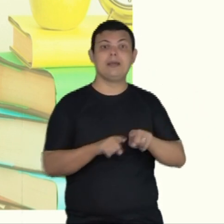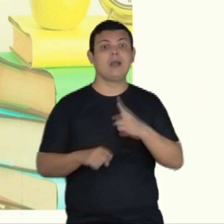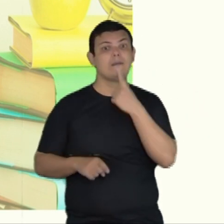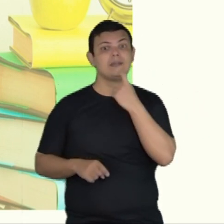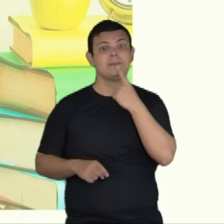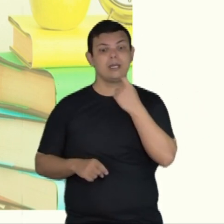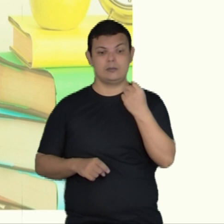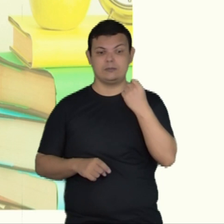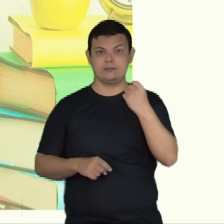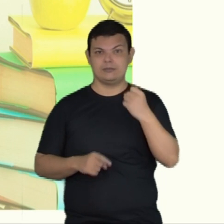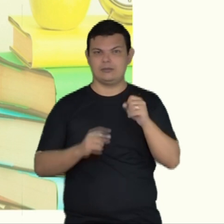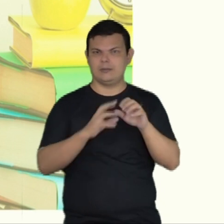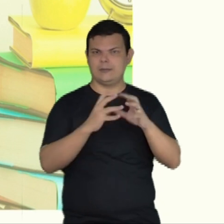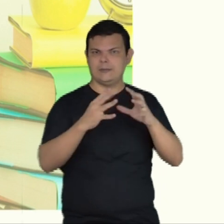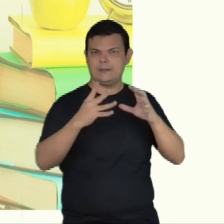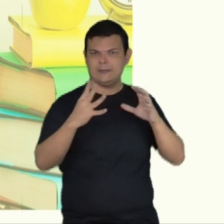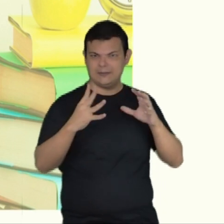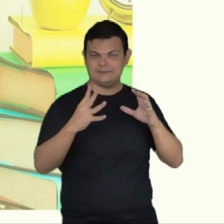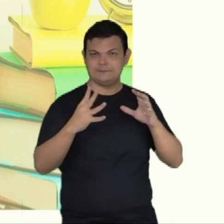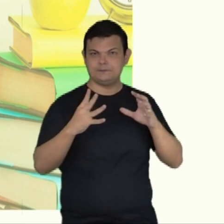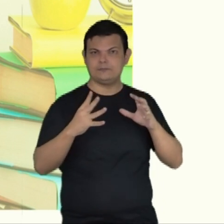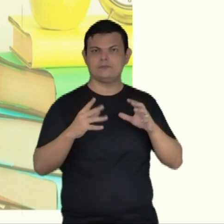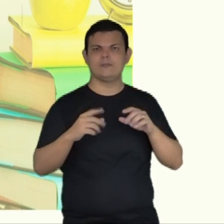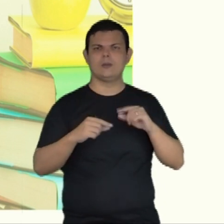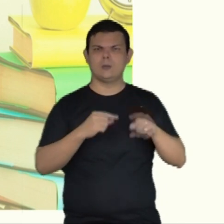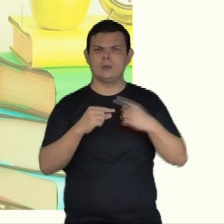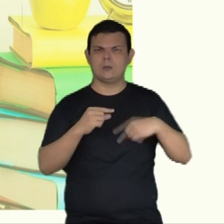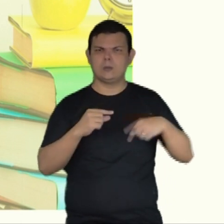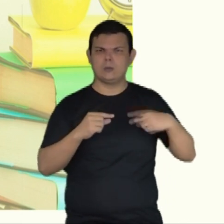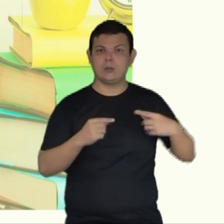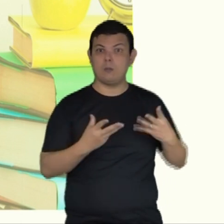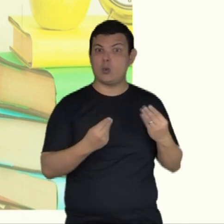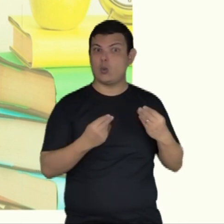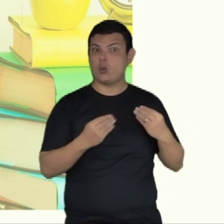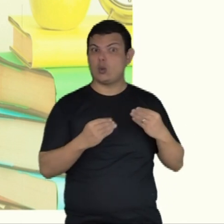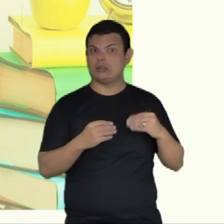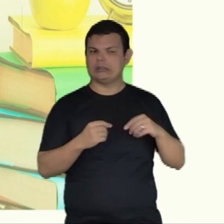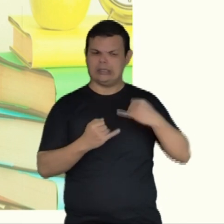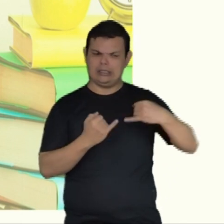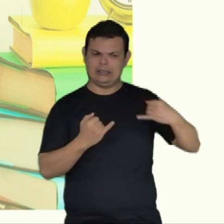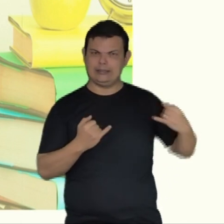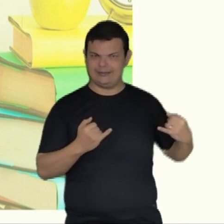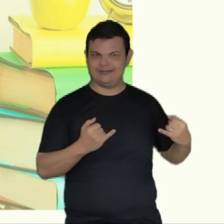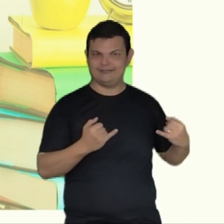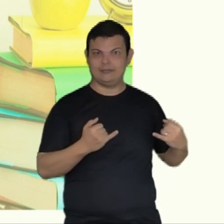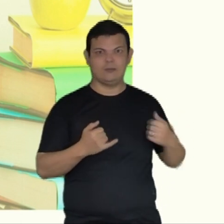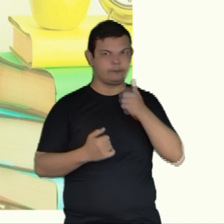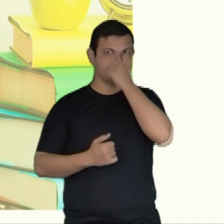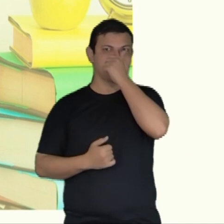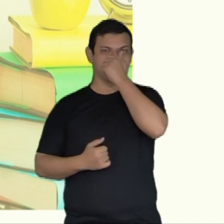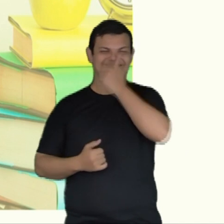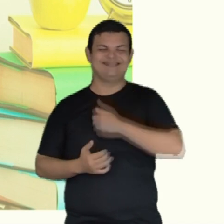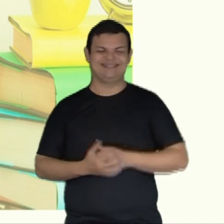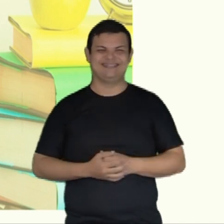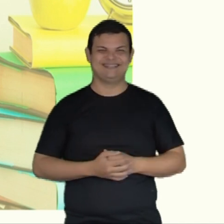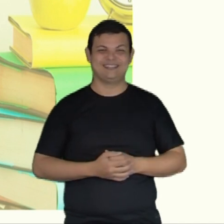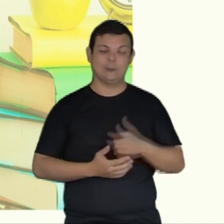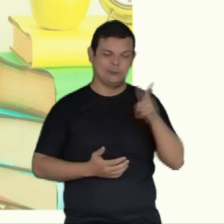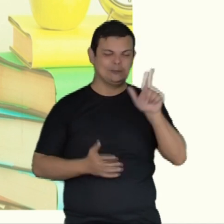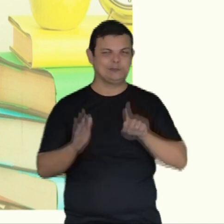dos versos que a representam. O carretel está com muita linha, ou seja, está cheio. Vamos a mais uma